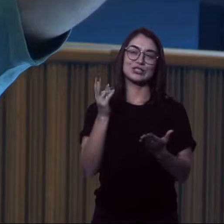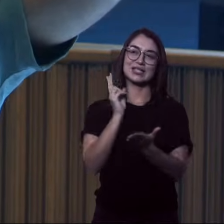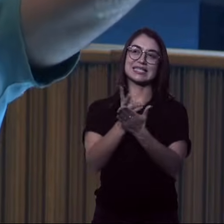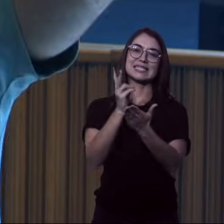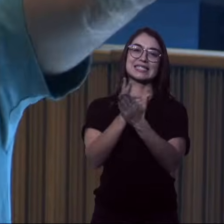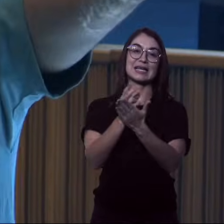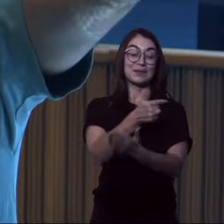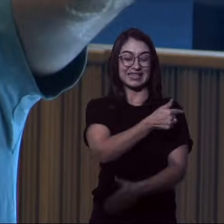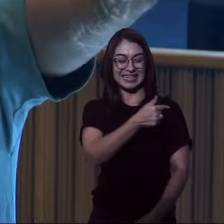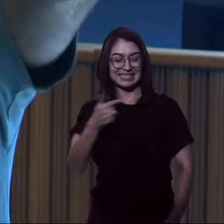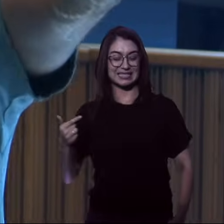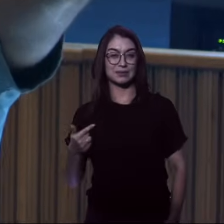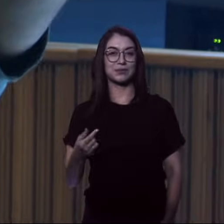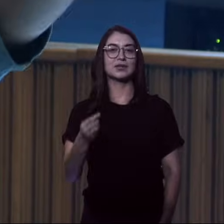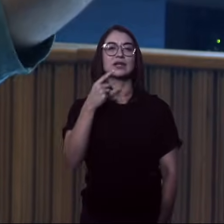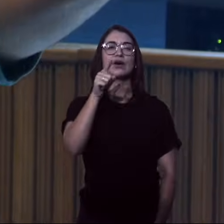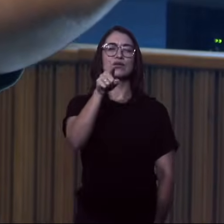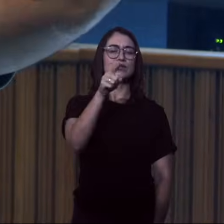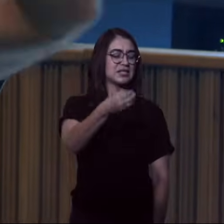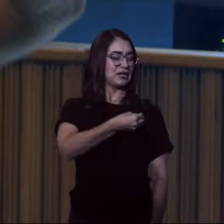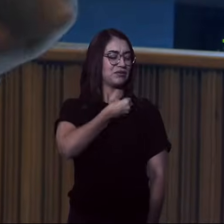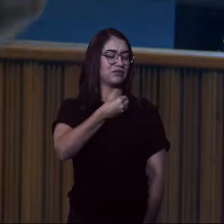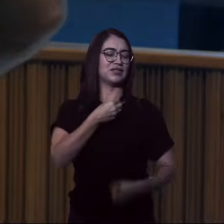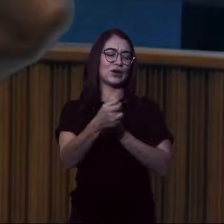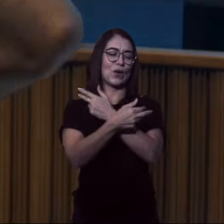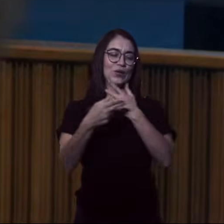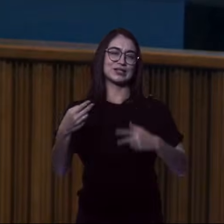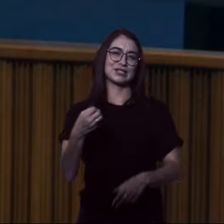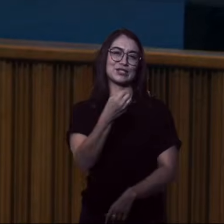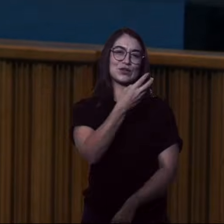semana você viva o novo de Deus, em